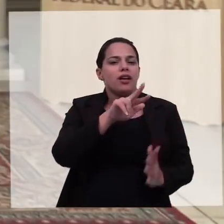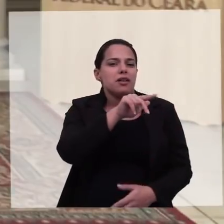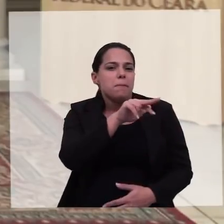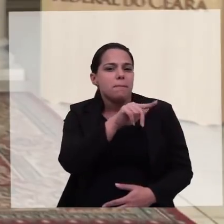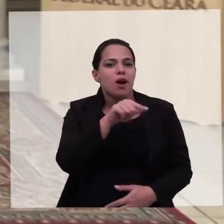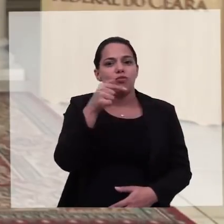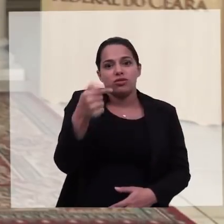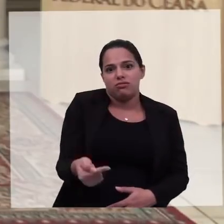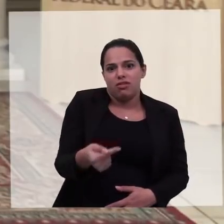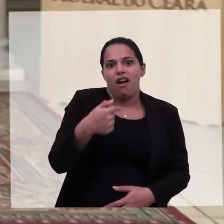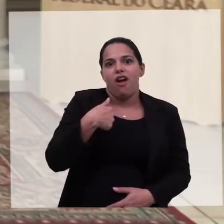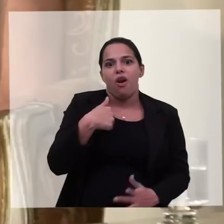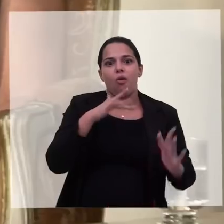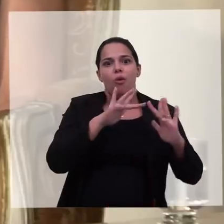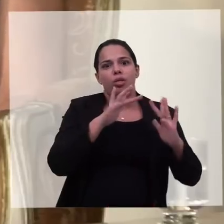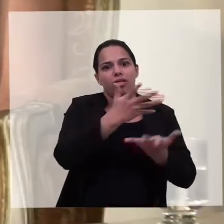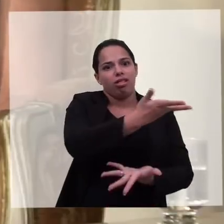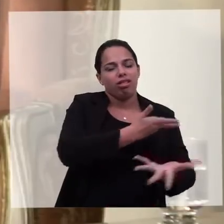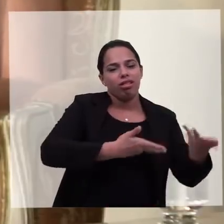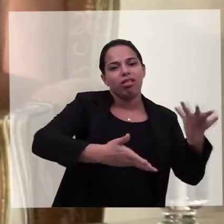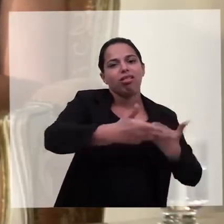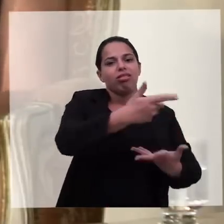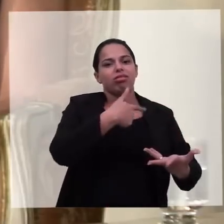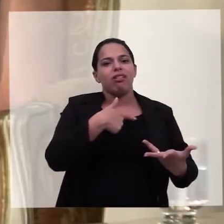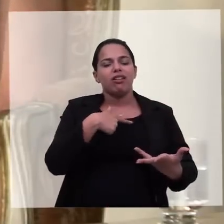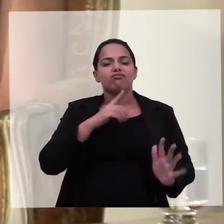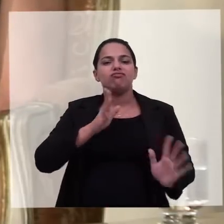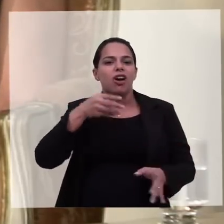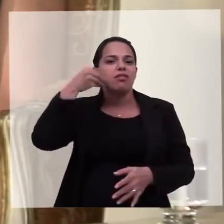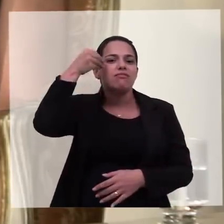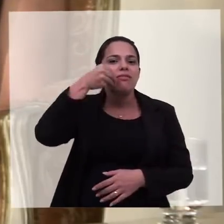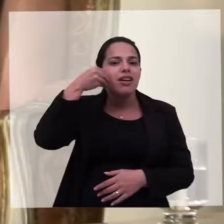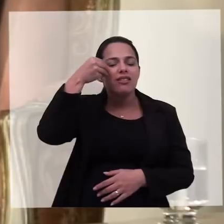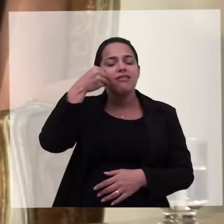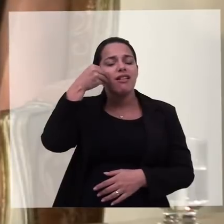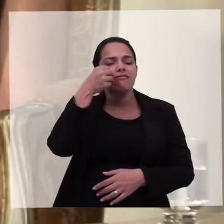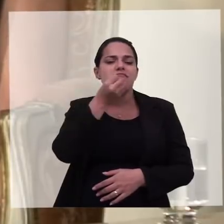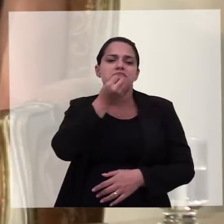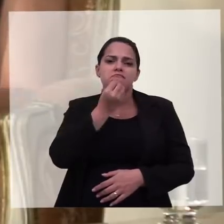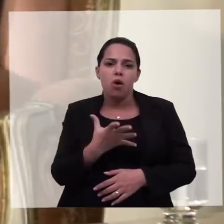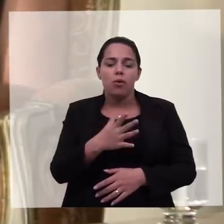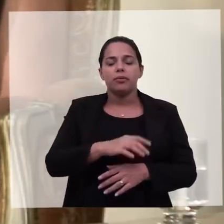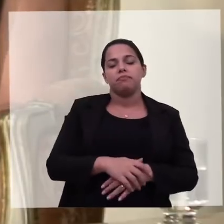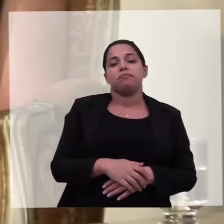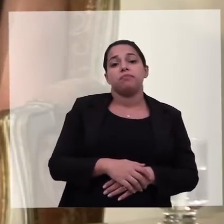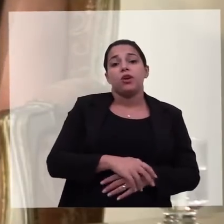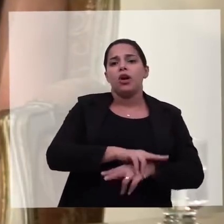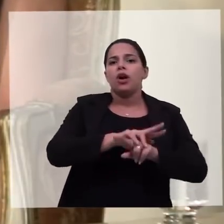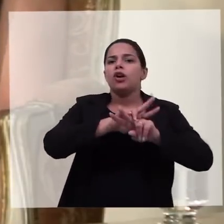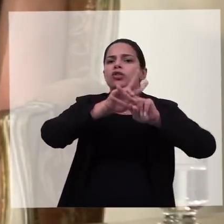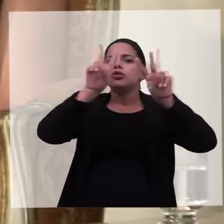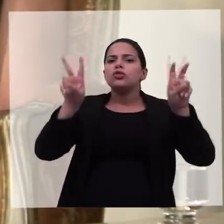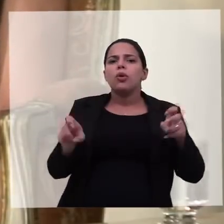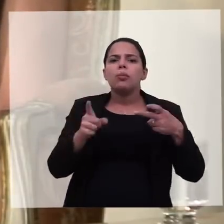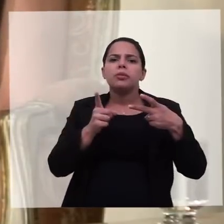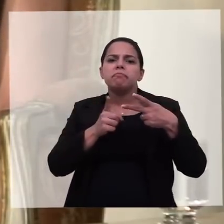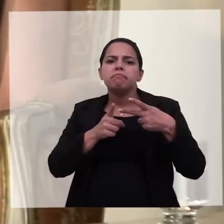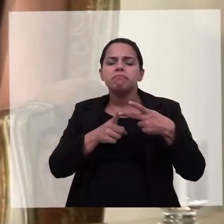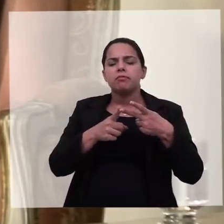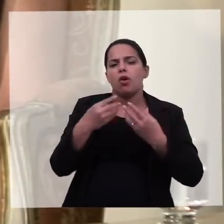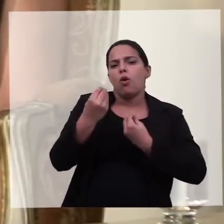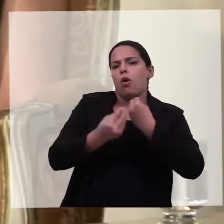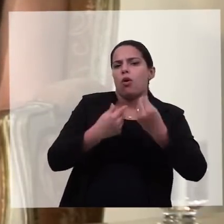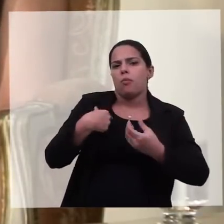7 meninos e eu ali no meio. Então, foi uma experiência muito boa. Em relação ao sertão,